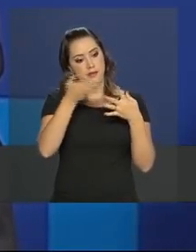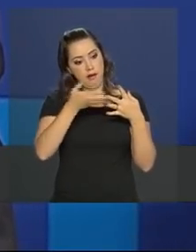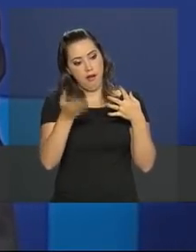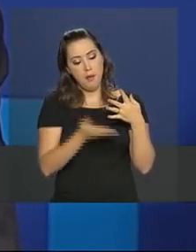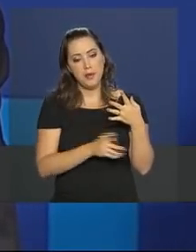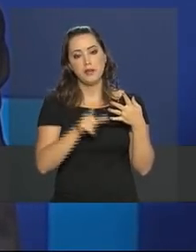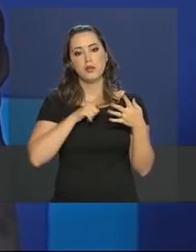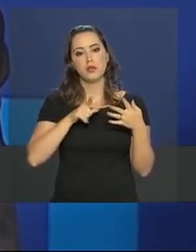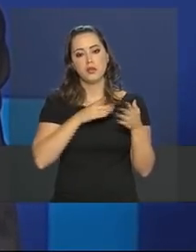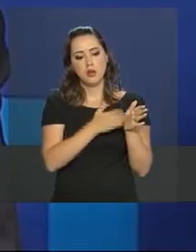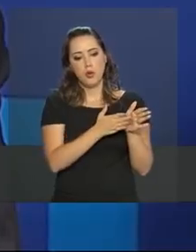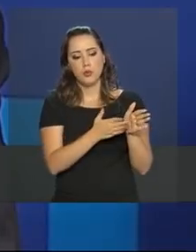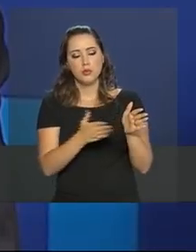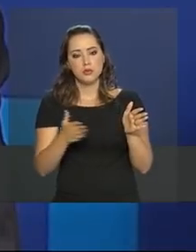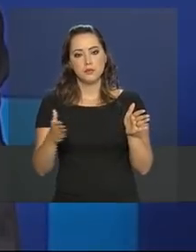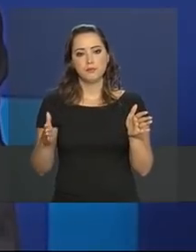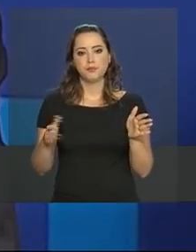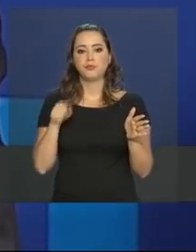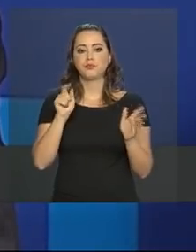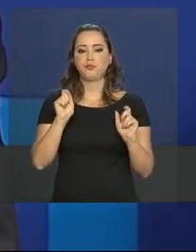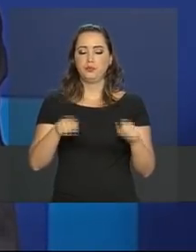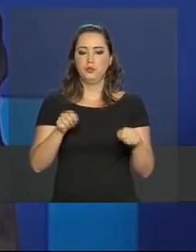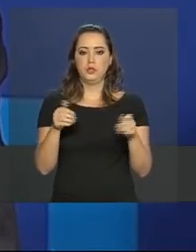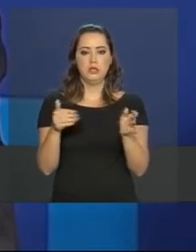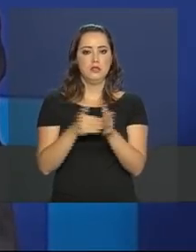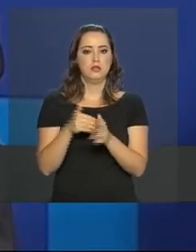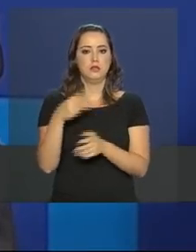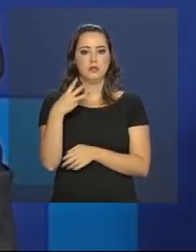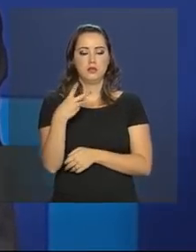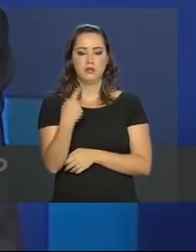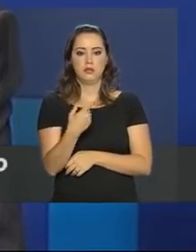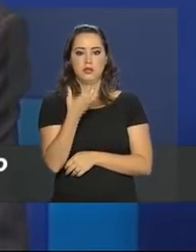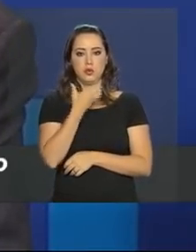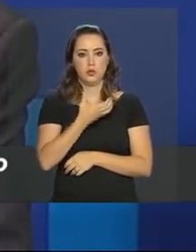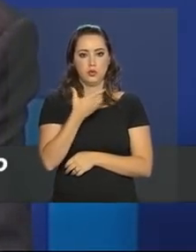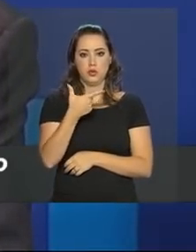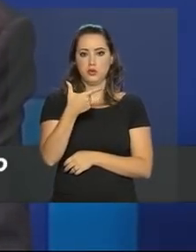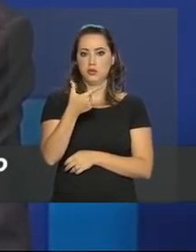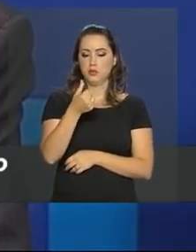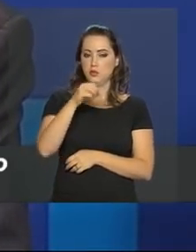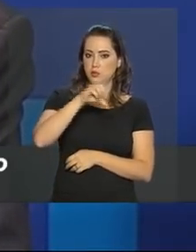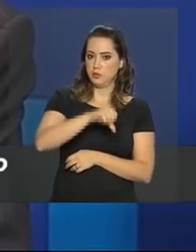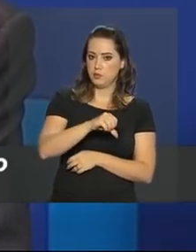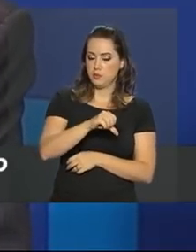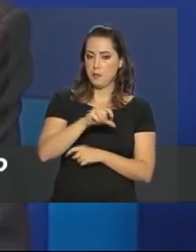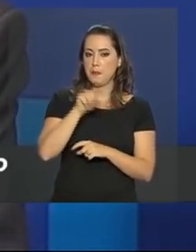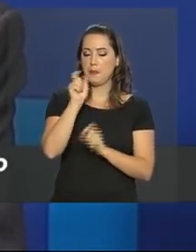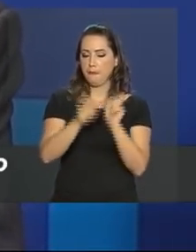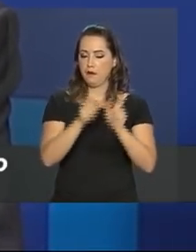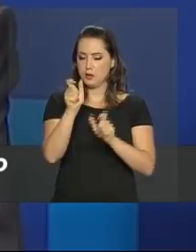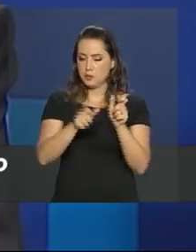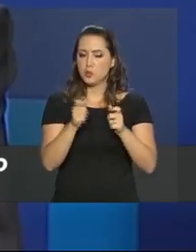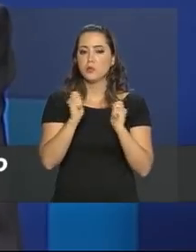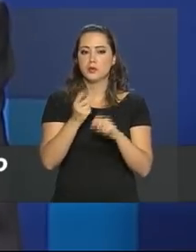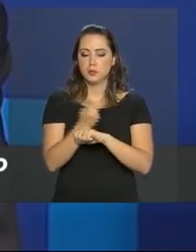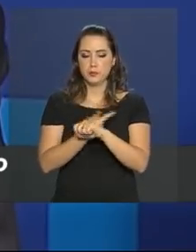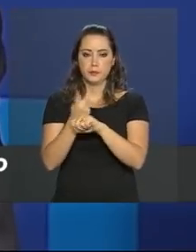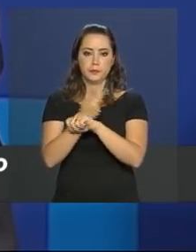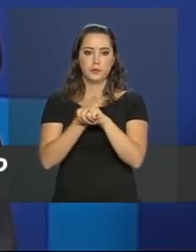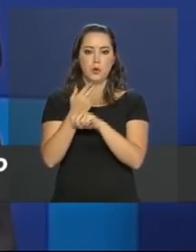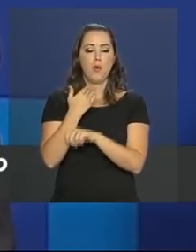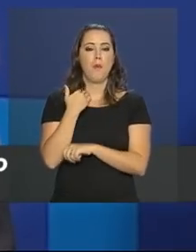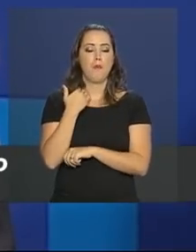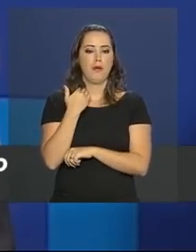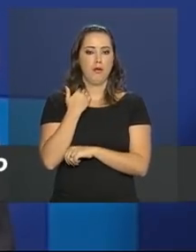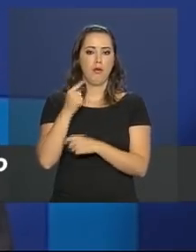terá o prazo de permissão até dia 31 de dezembro de 2019 os estudantes podem procurar a a